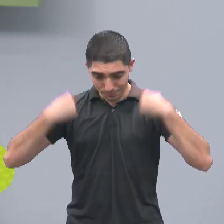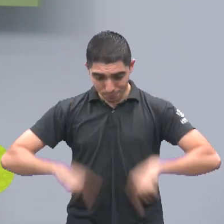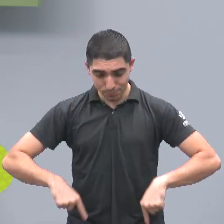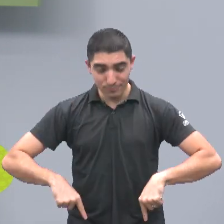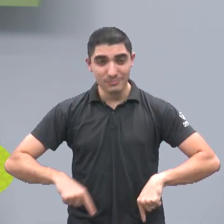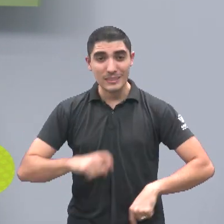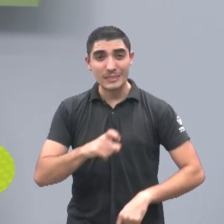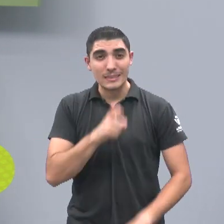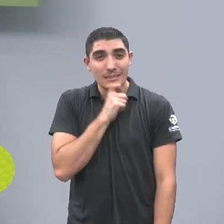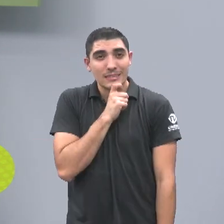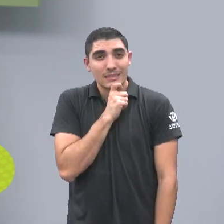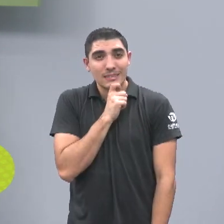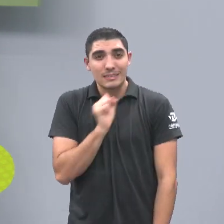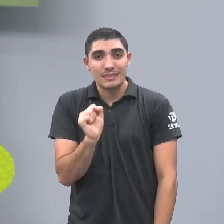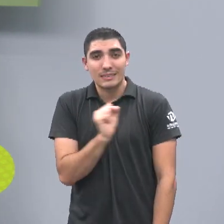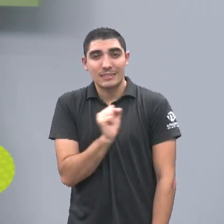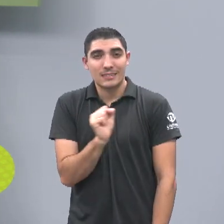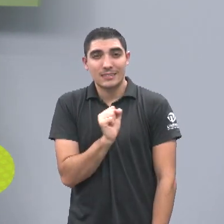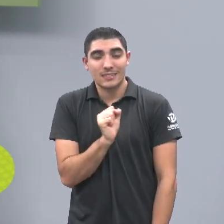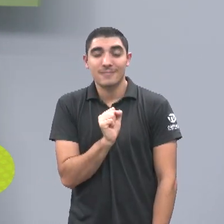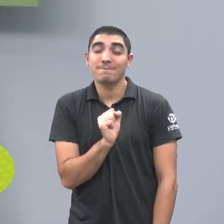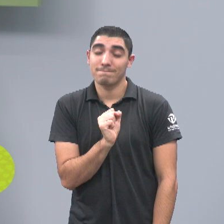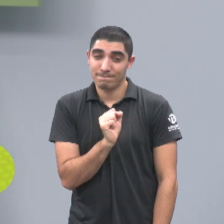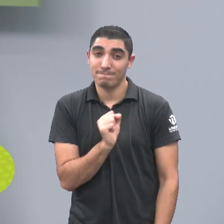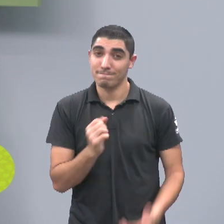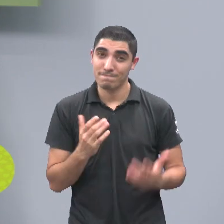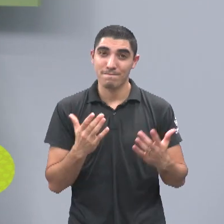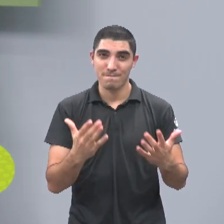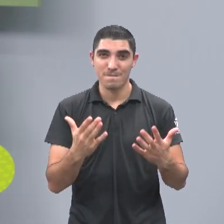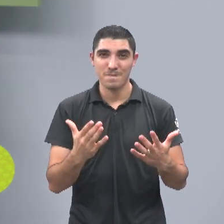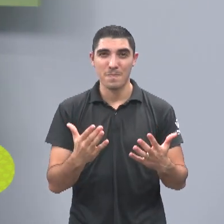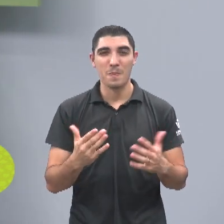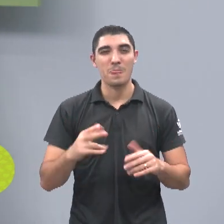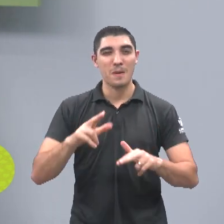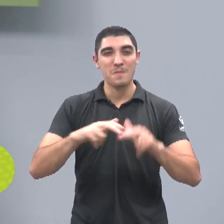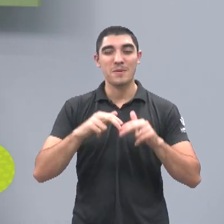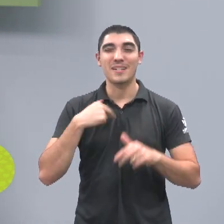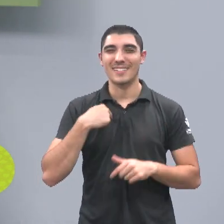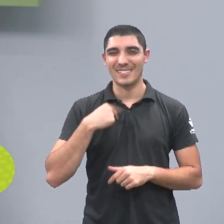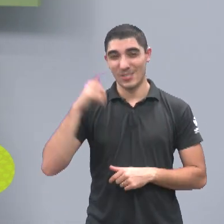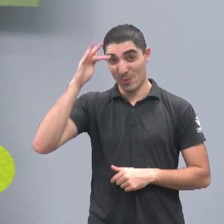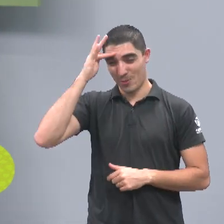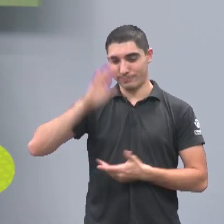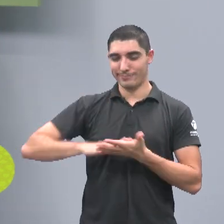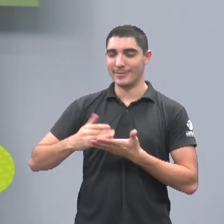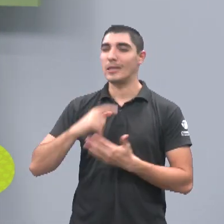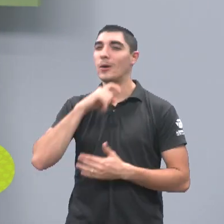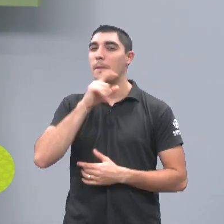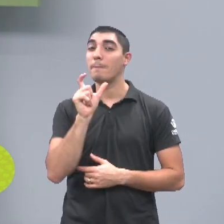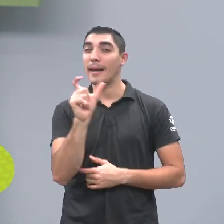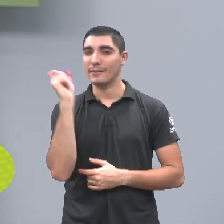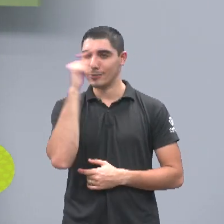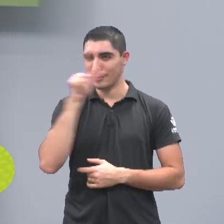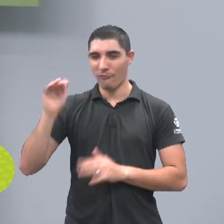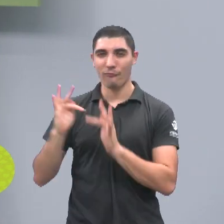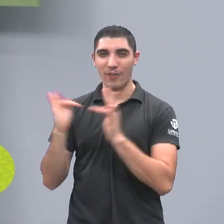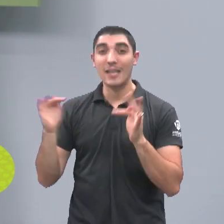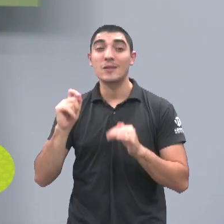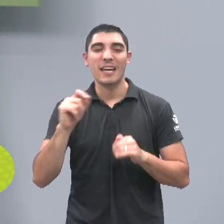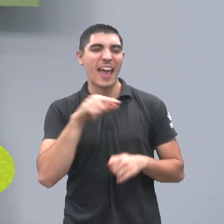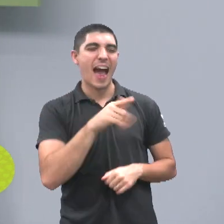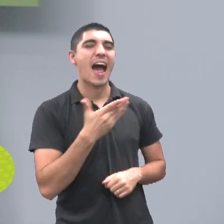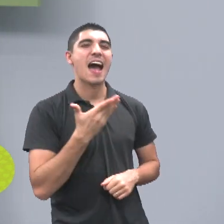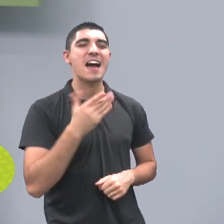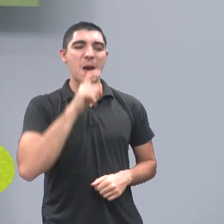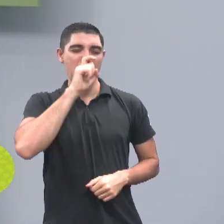até falava, né, que para desespero do Luiz, que seria mais fácil cortar a manteiga com a faca quente